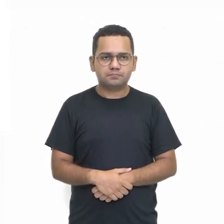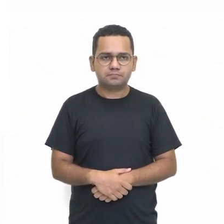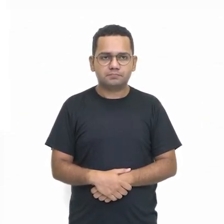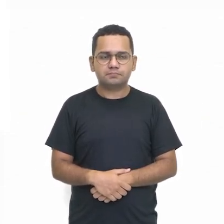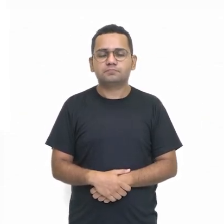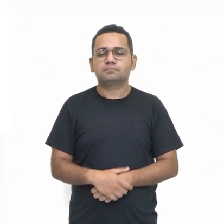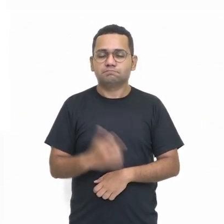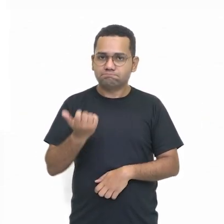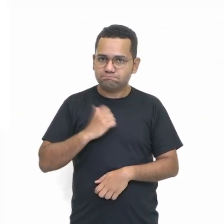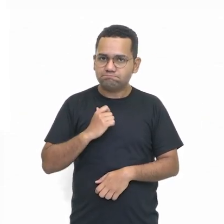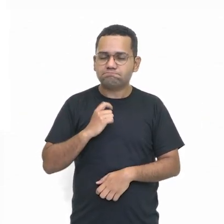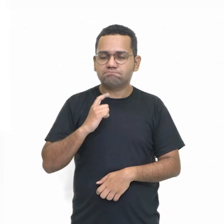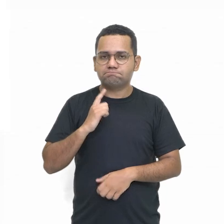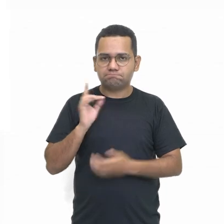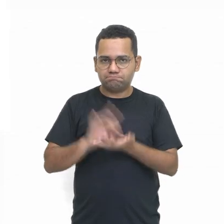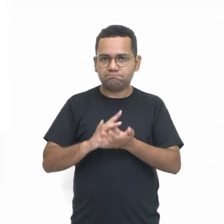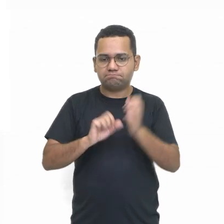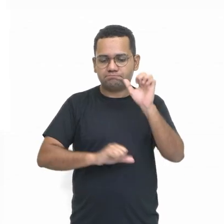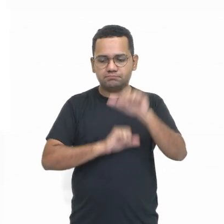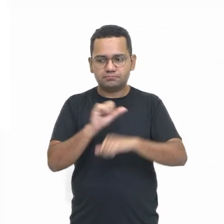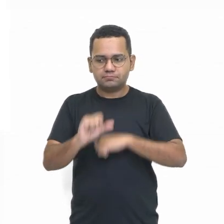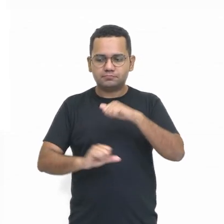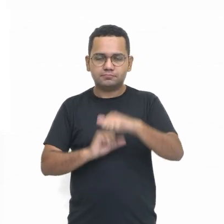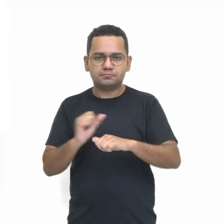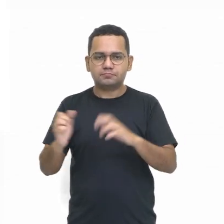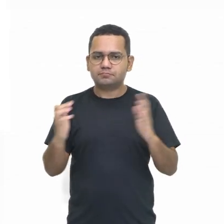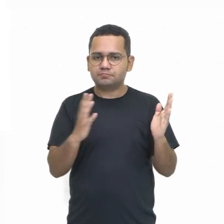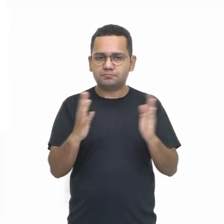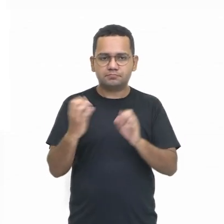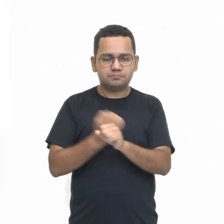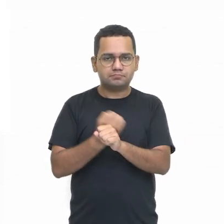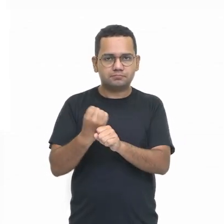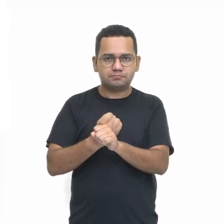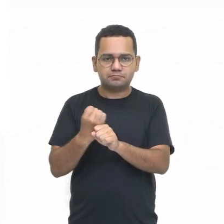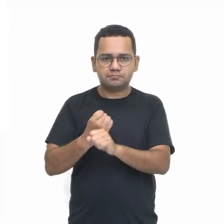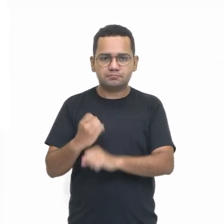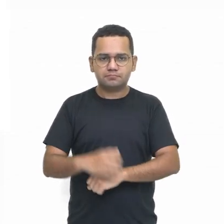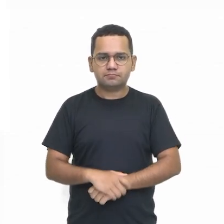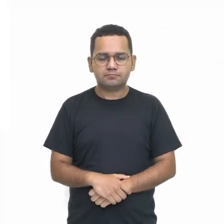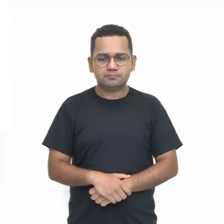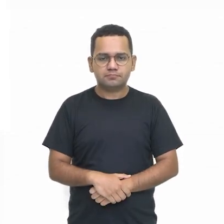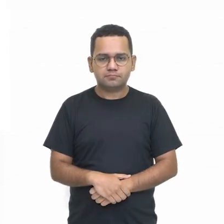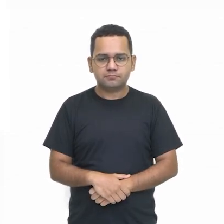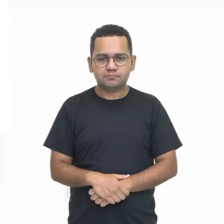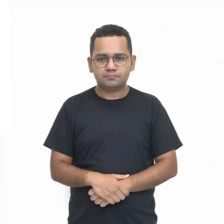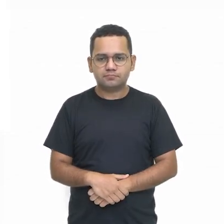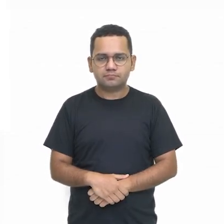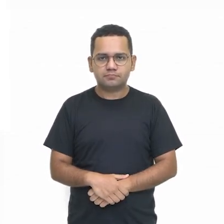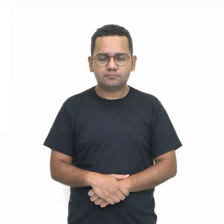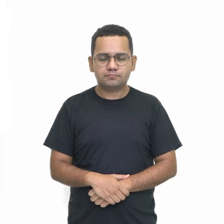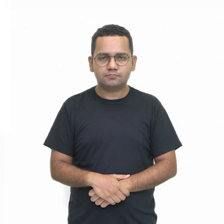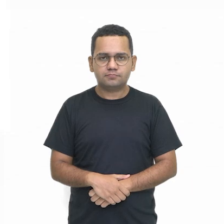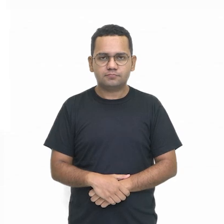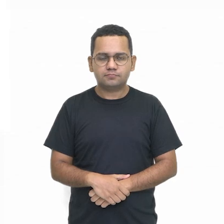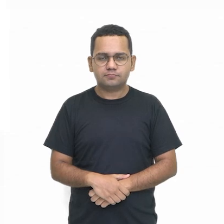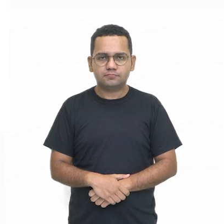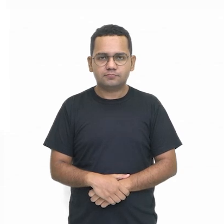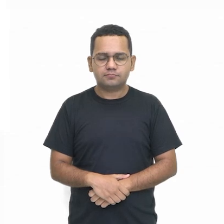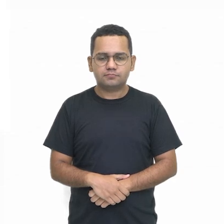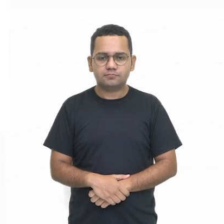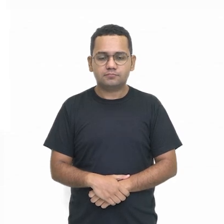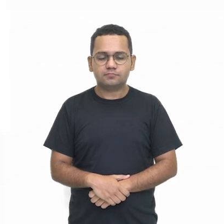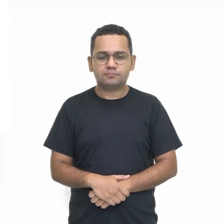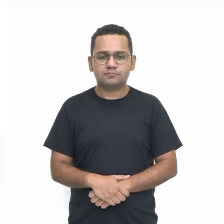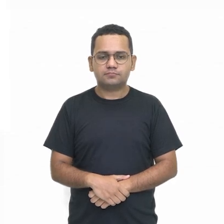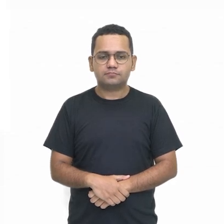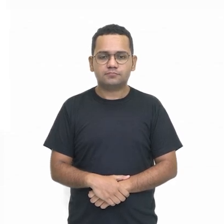houve modificações ao longo do tempo, né, e essas modificações, elas ocorreram